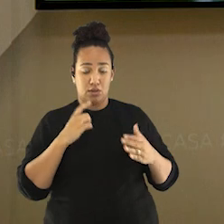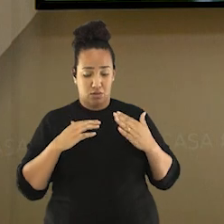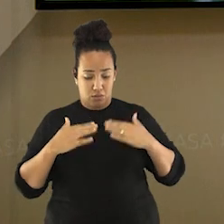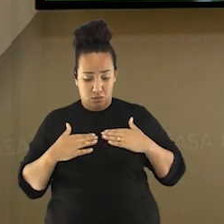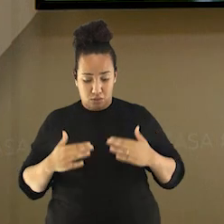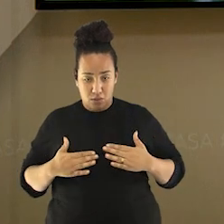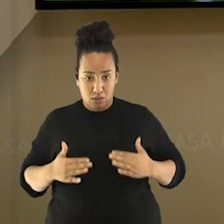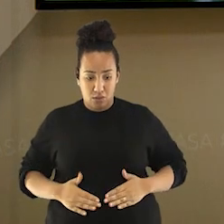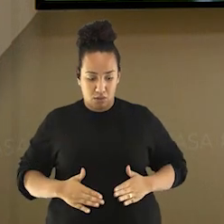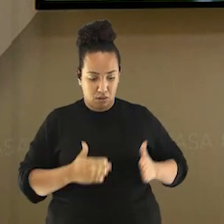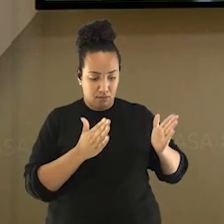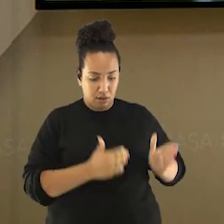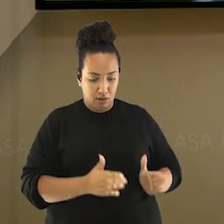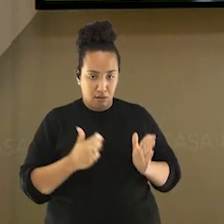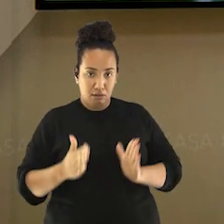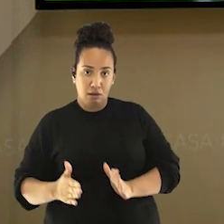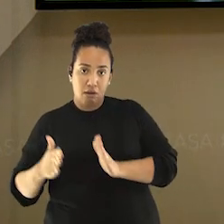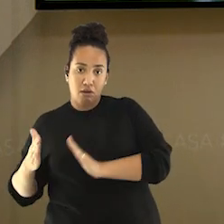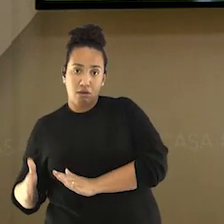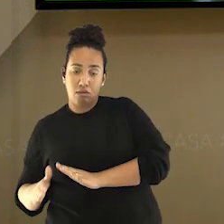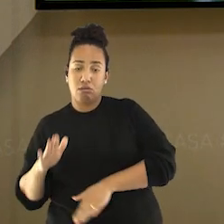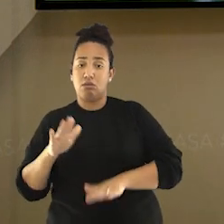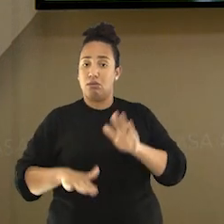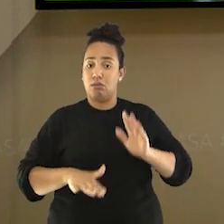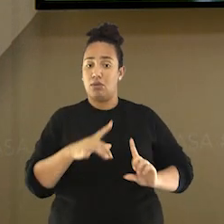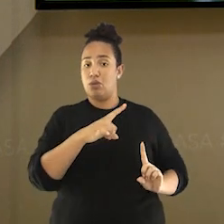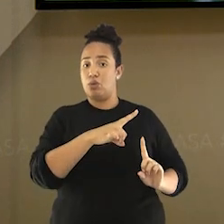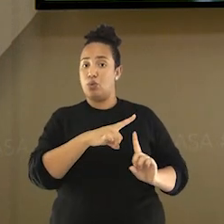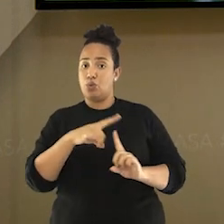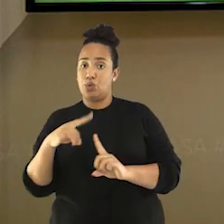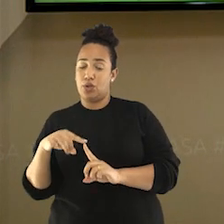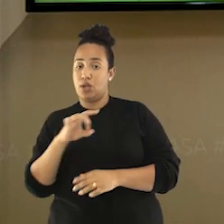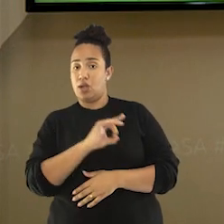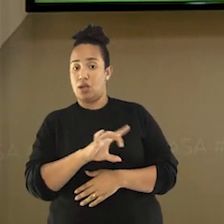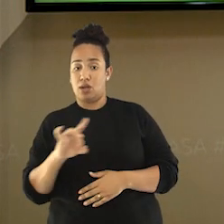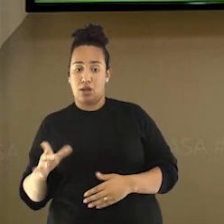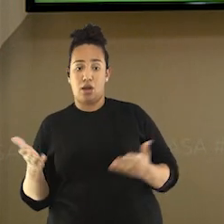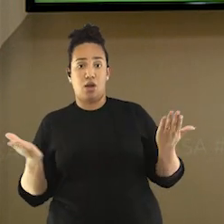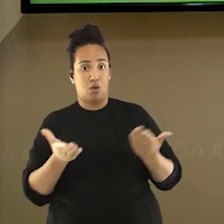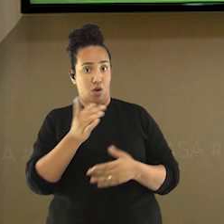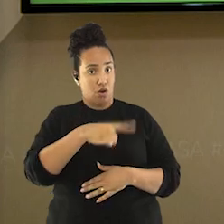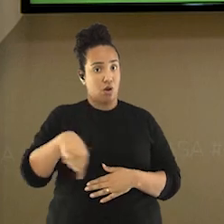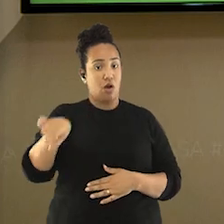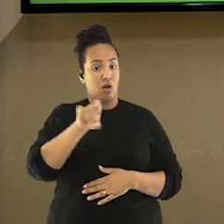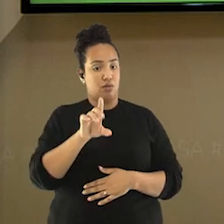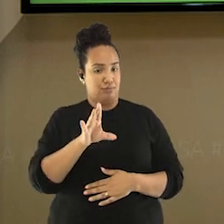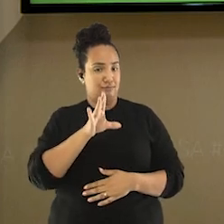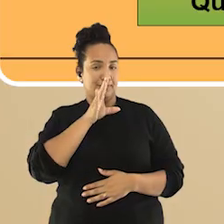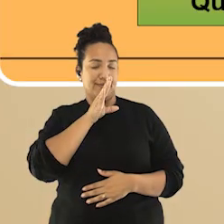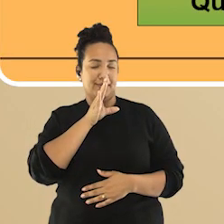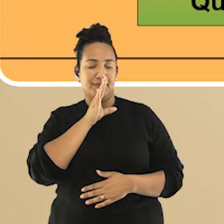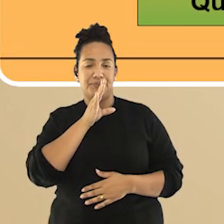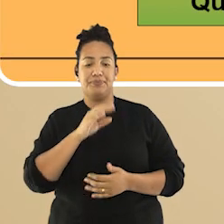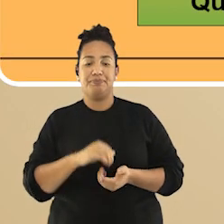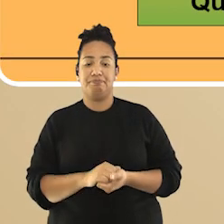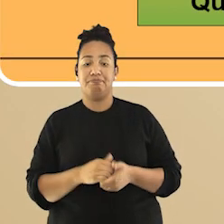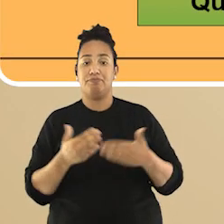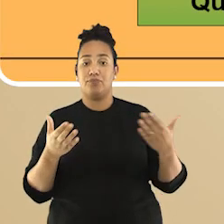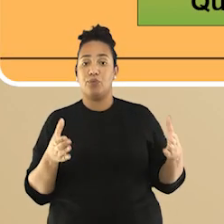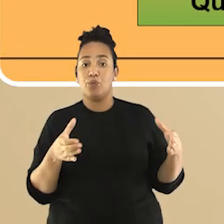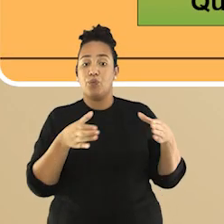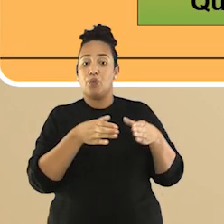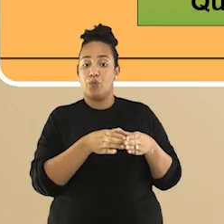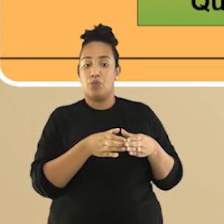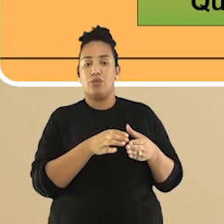partes que vão variar entre os tipos diferentes de artrópodes. E vamos conhecer. Vai ser agora. Começando pelo grupo